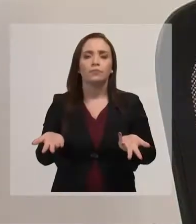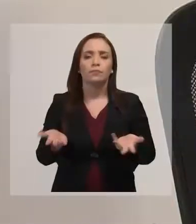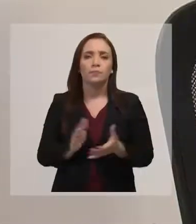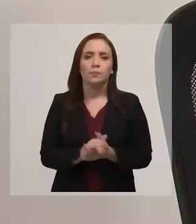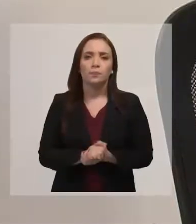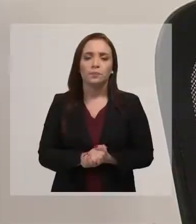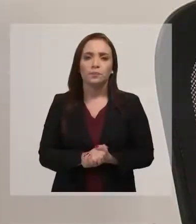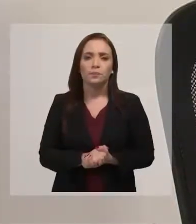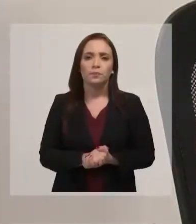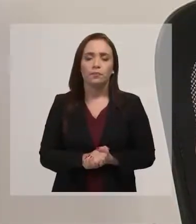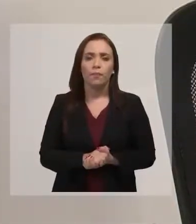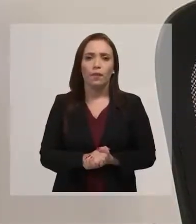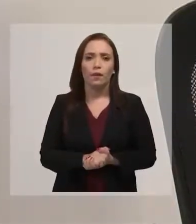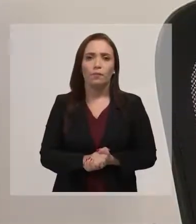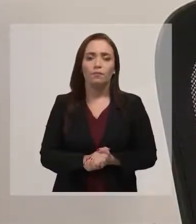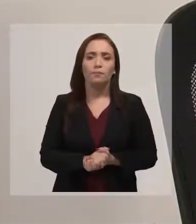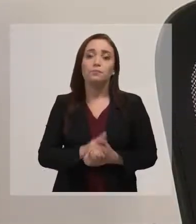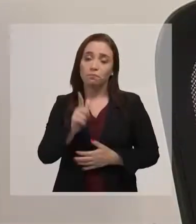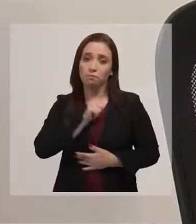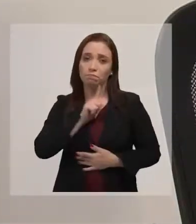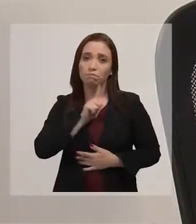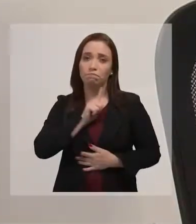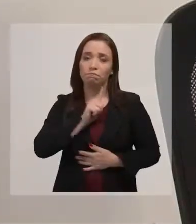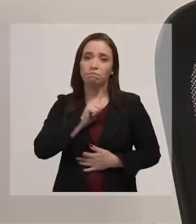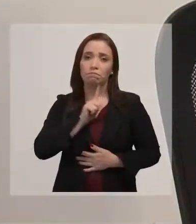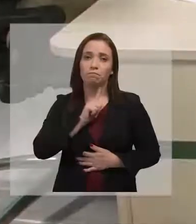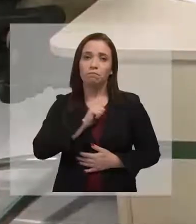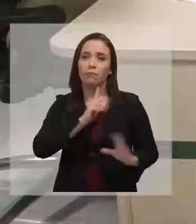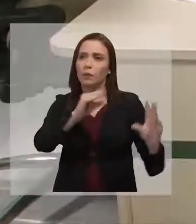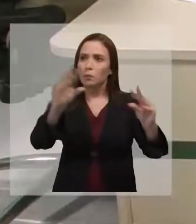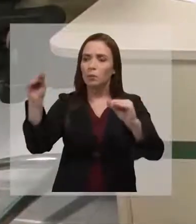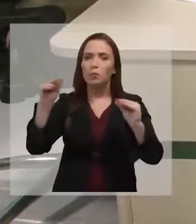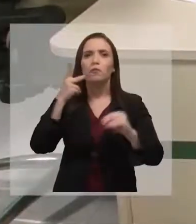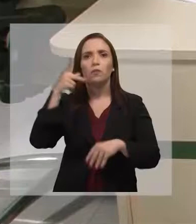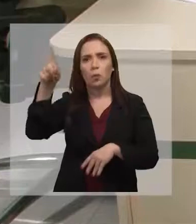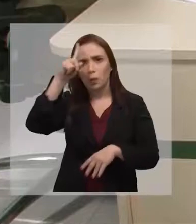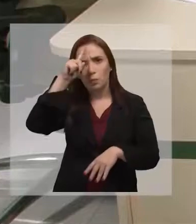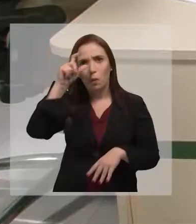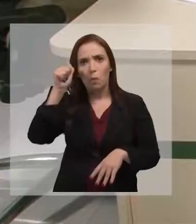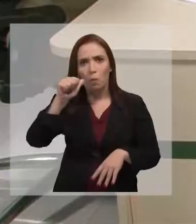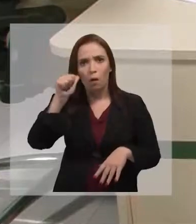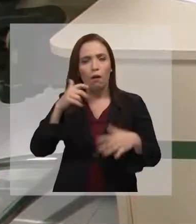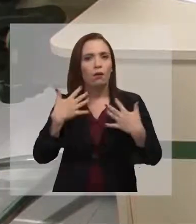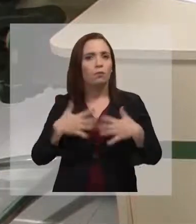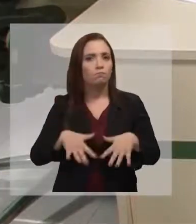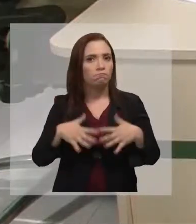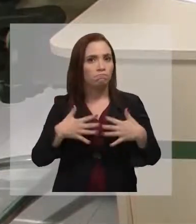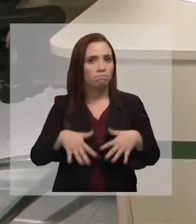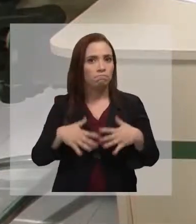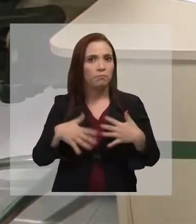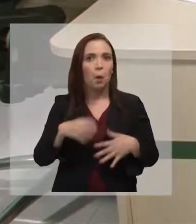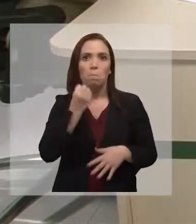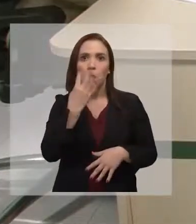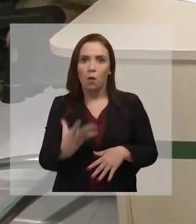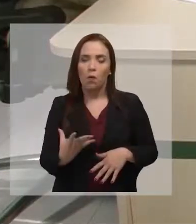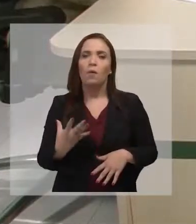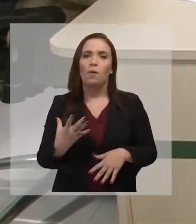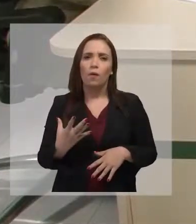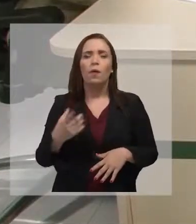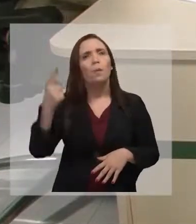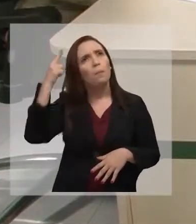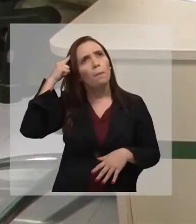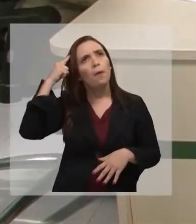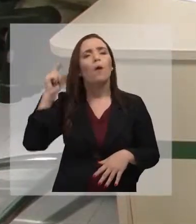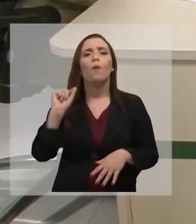atendidas pelo Hospital da Mulher. Há uma informação na cidade de eficiência do Hospital da Mulher, né? Eu penso que as